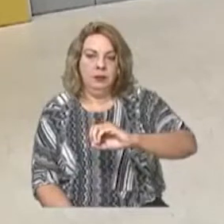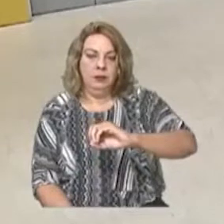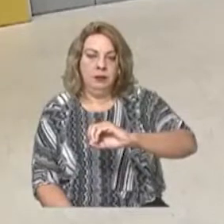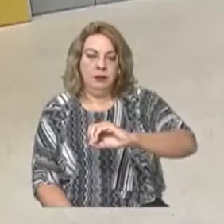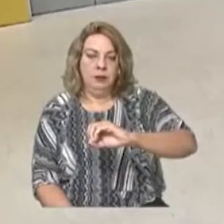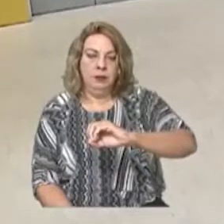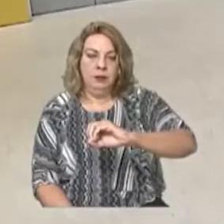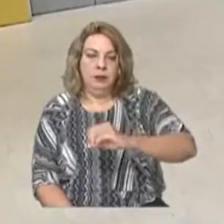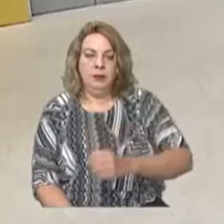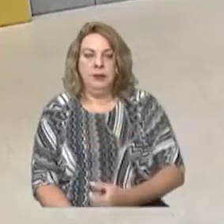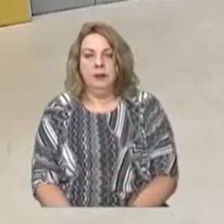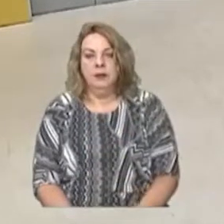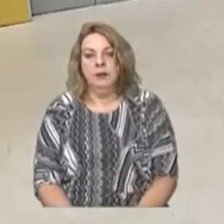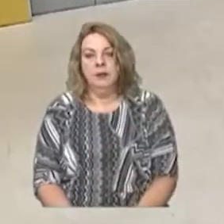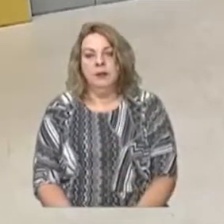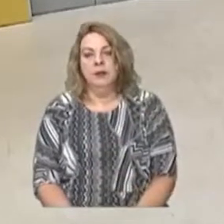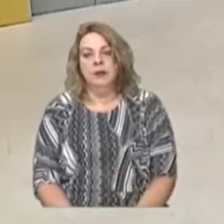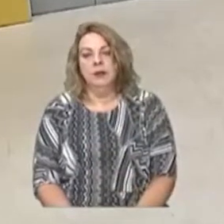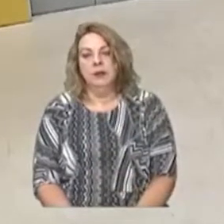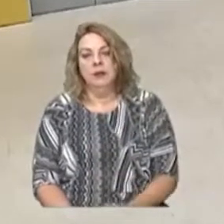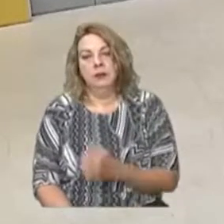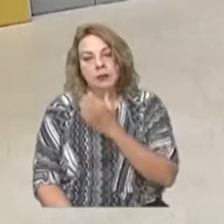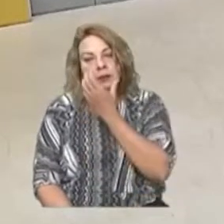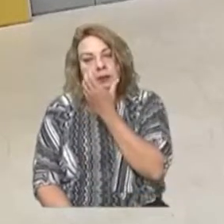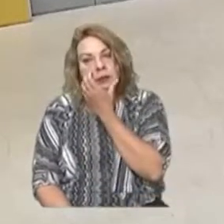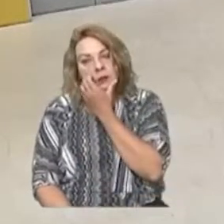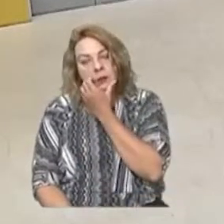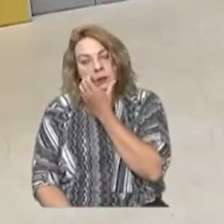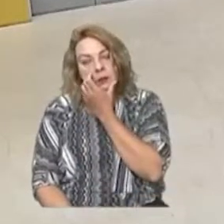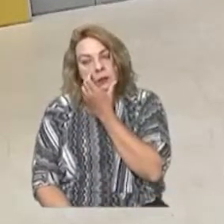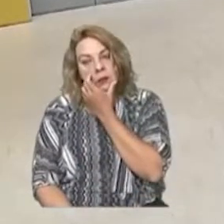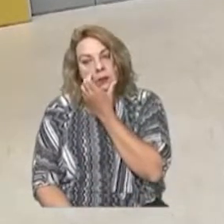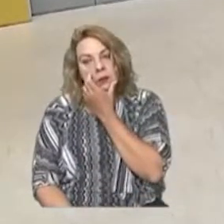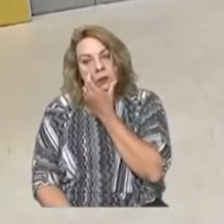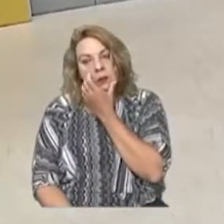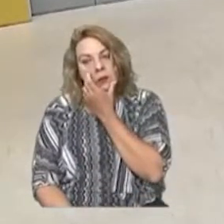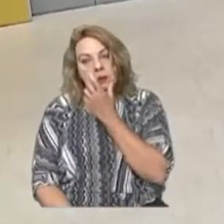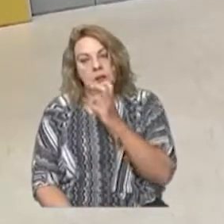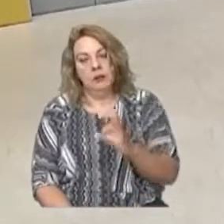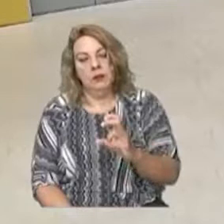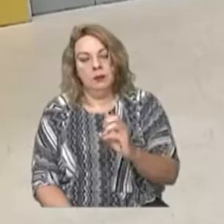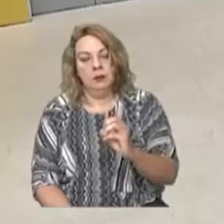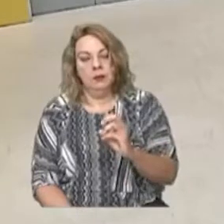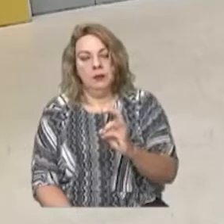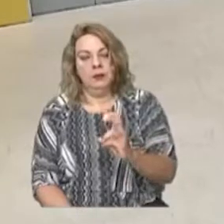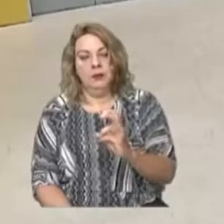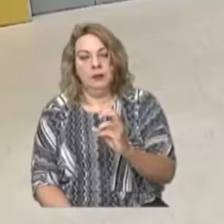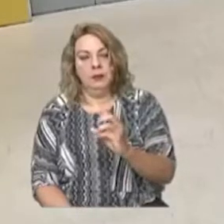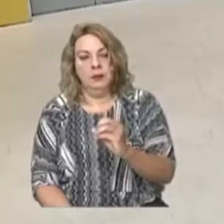para marcar aí as próximas bolinhas. Saiu o número 50. Número 50.